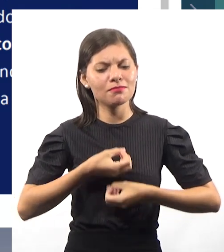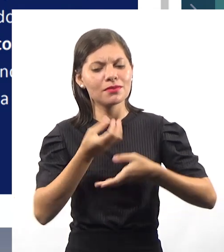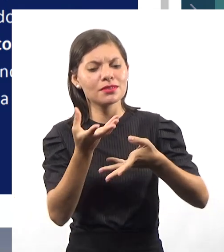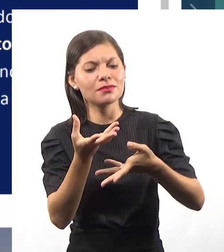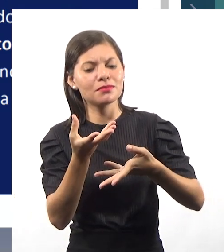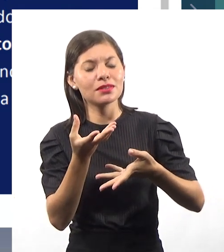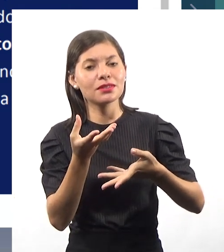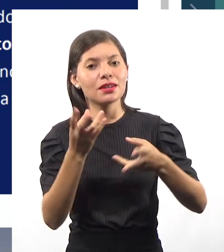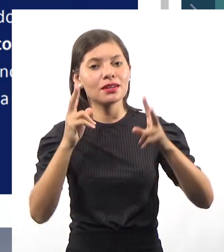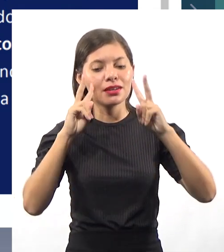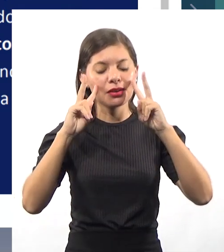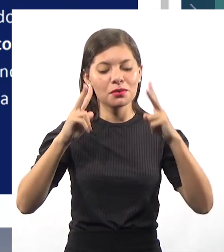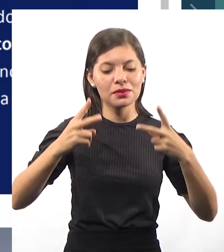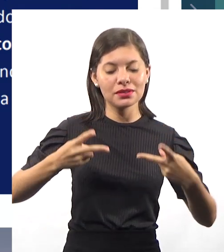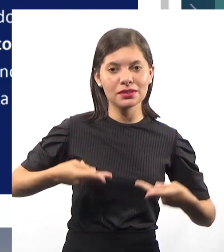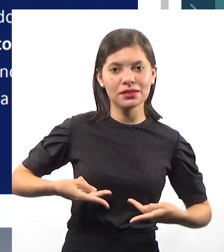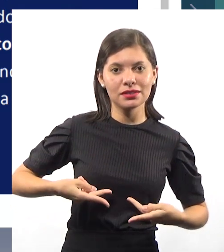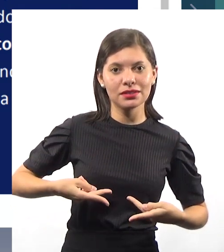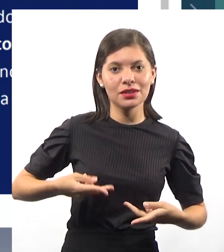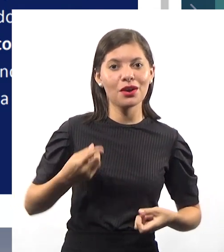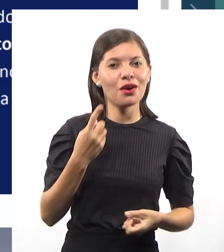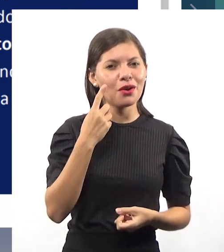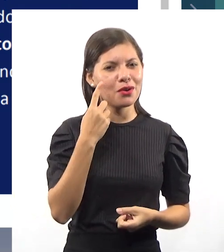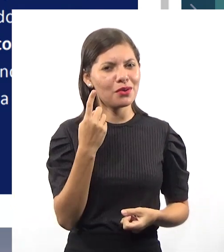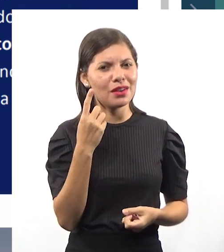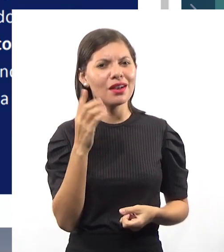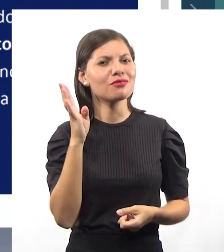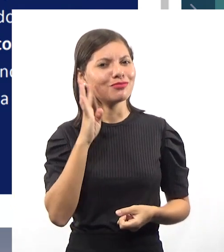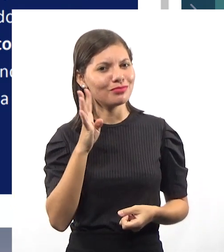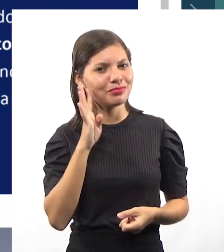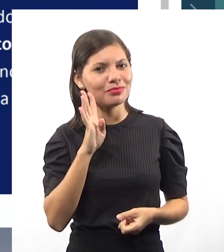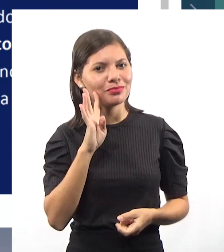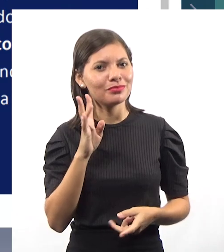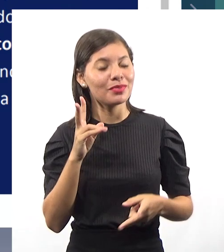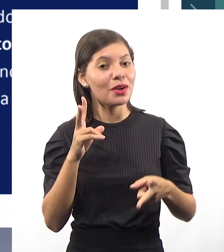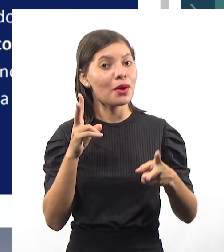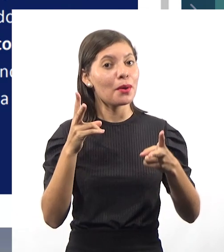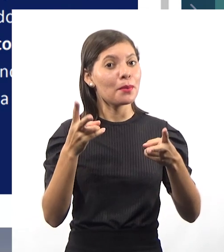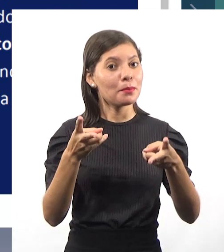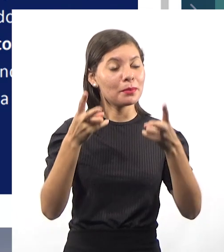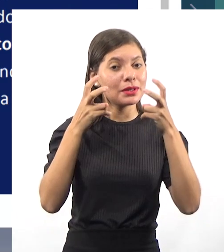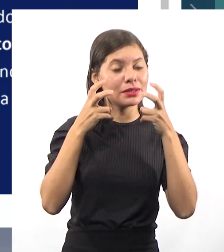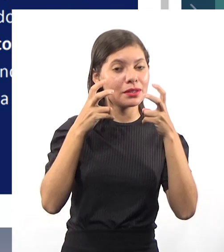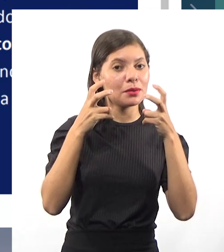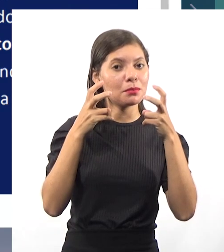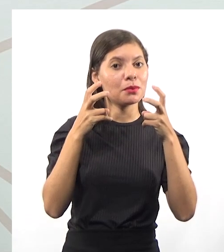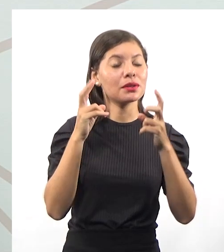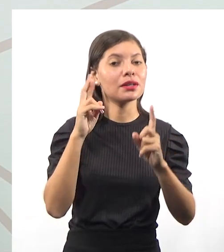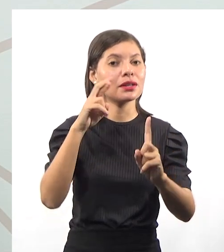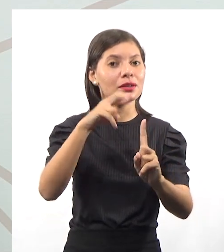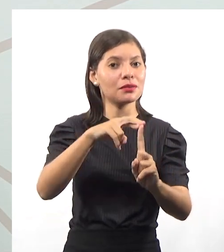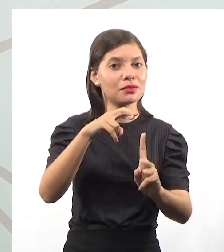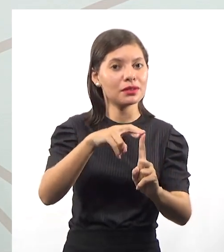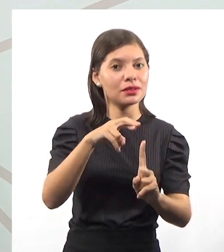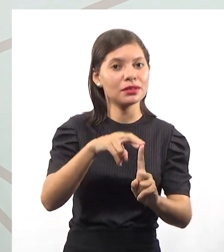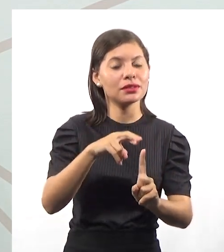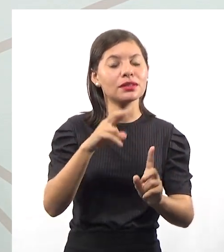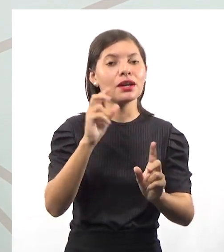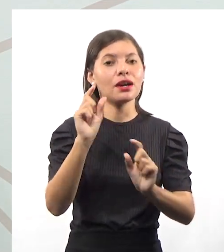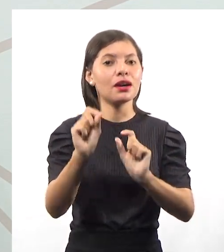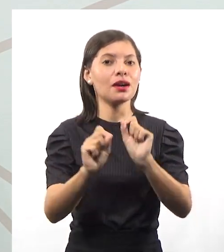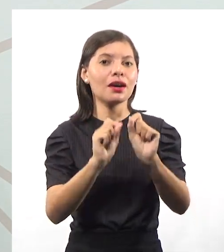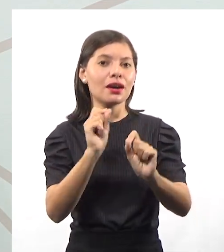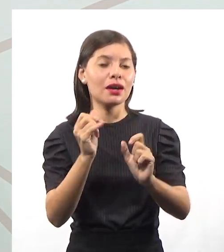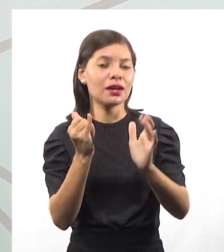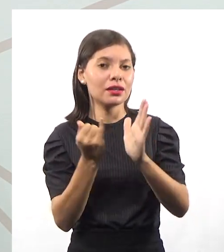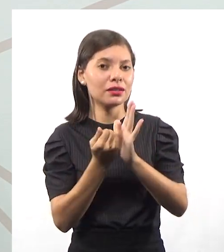explorar, expressar e conhecer-se. Olha se isso não é fabuloso. Então, percebam que é aquela referência